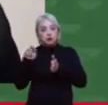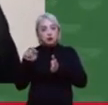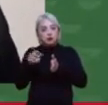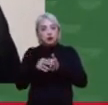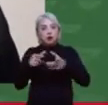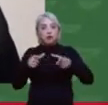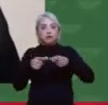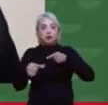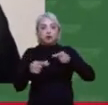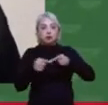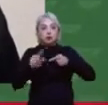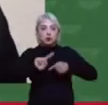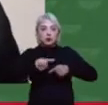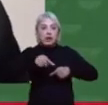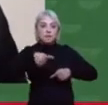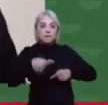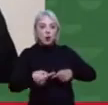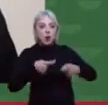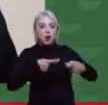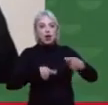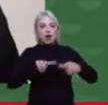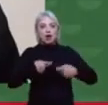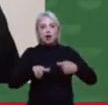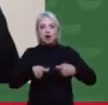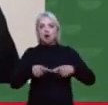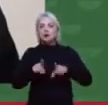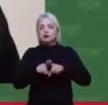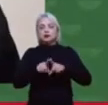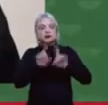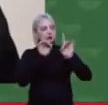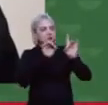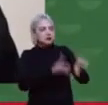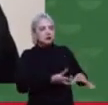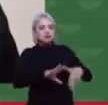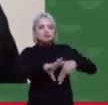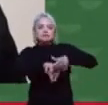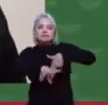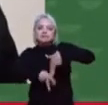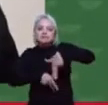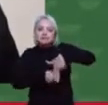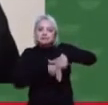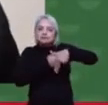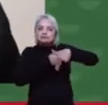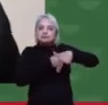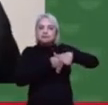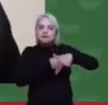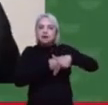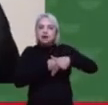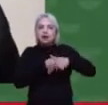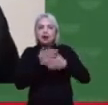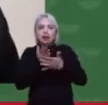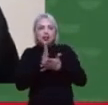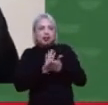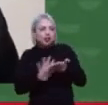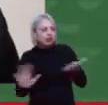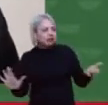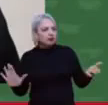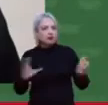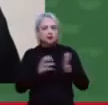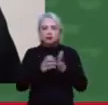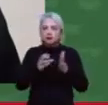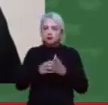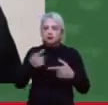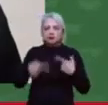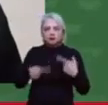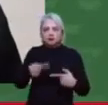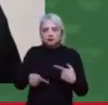foi o Japão no pós-guerra, também desistiu por causa da corrupção, por causa da destruição dos partidos políticos